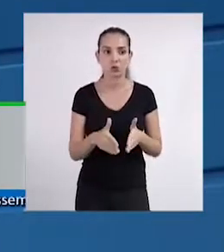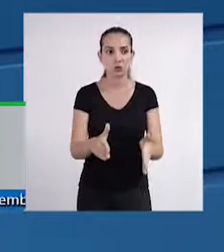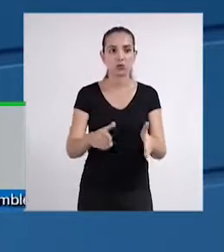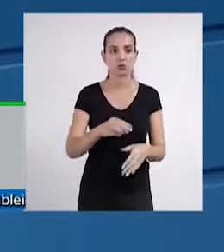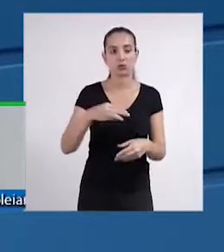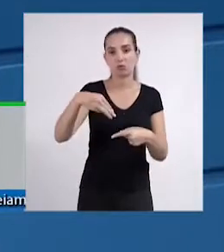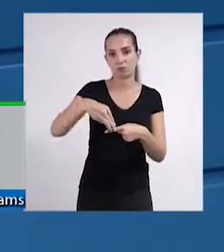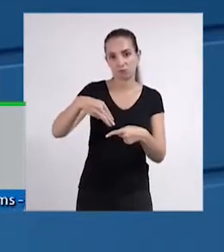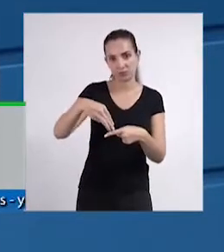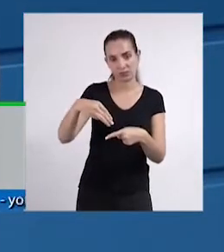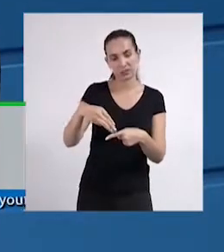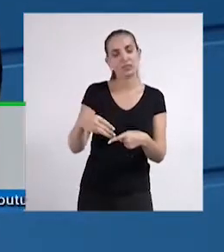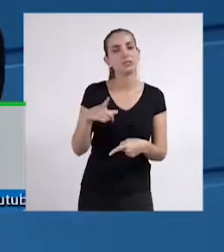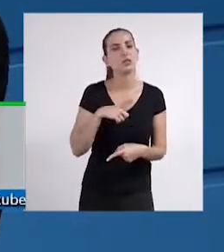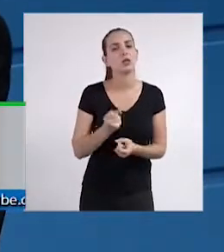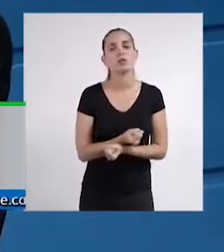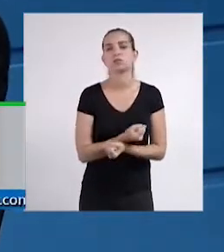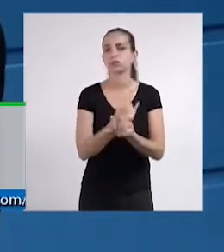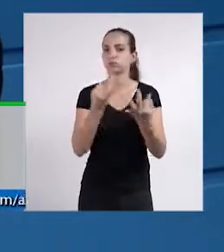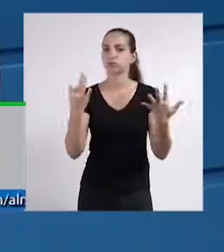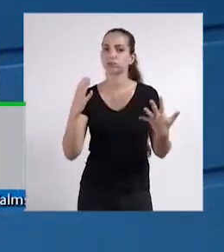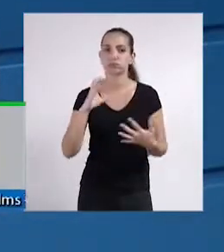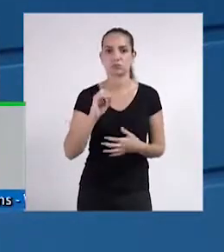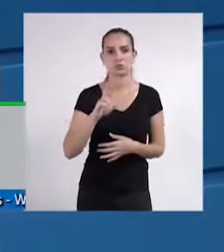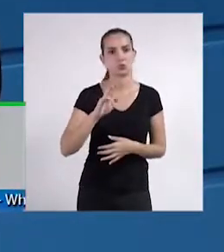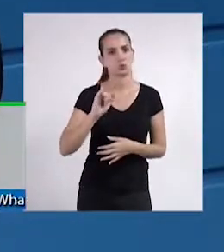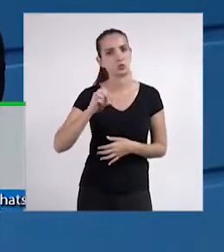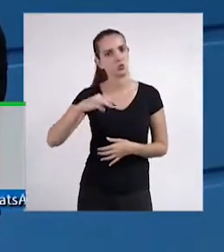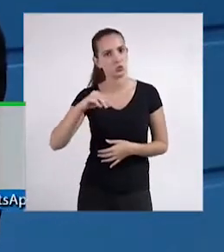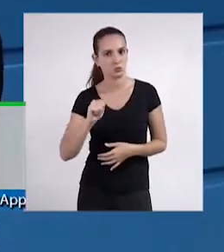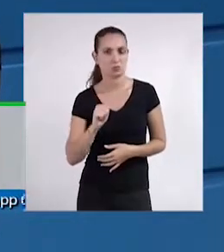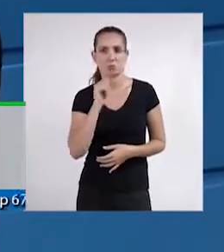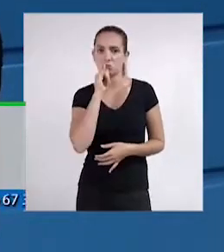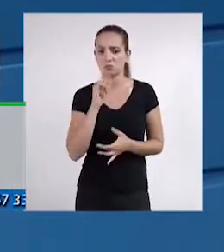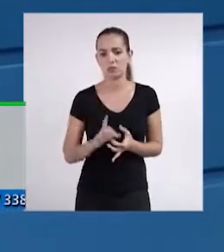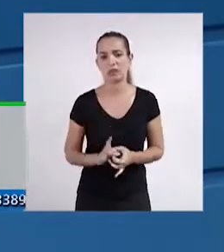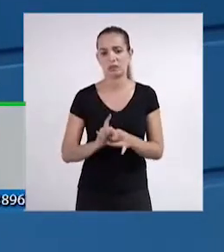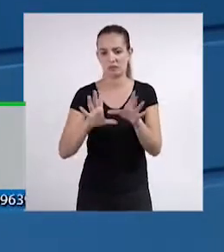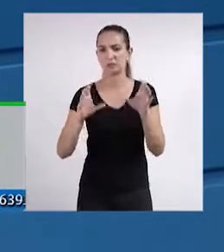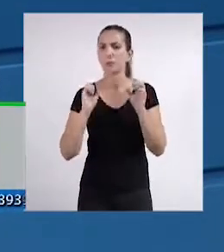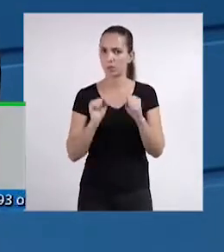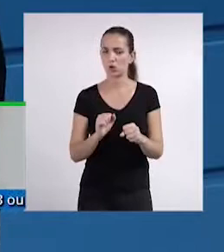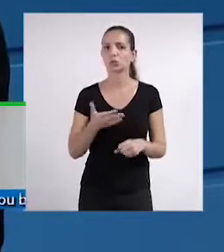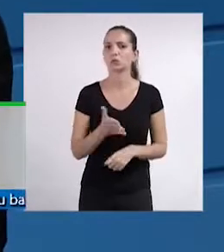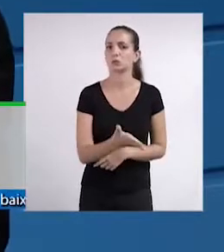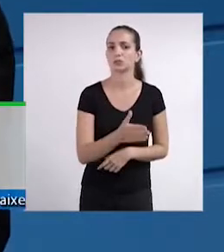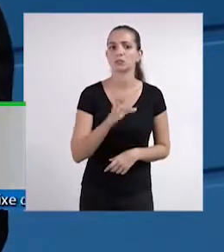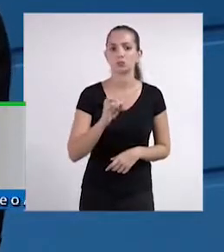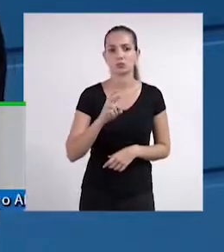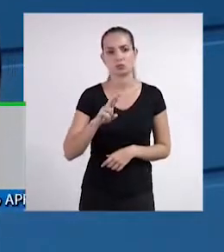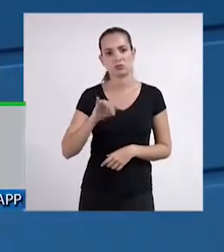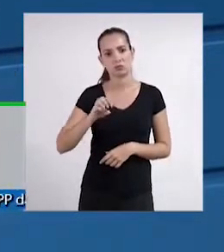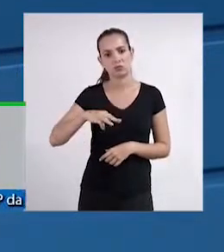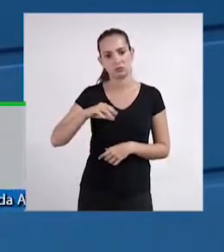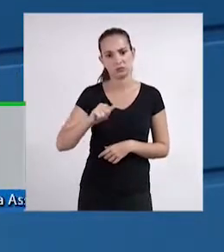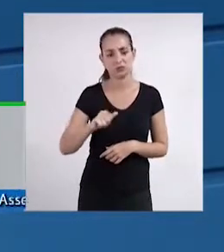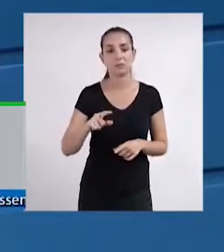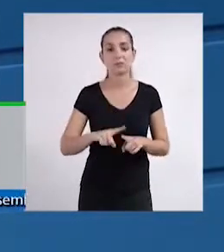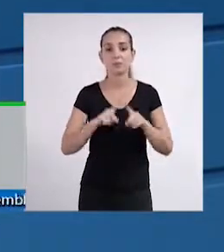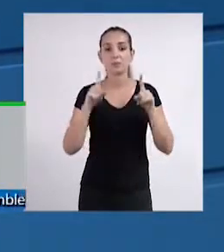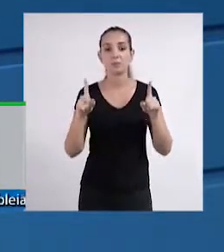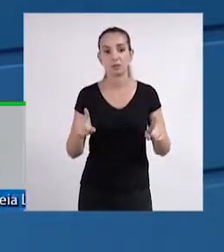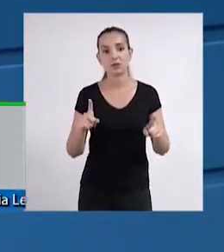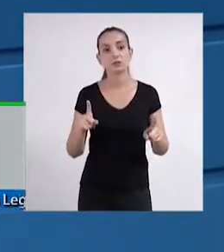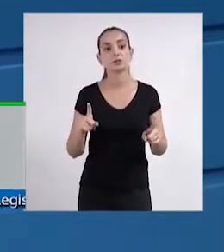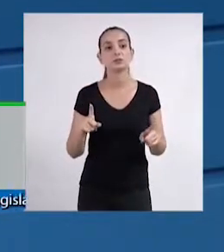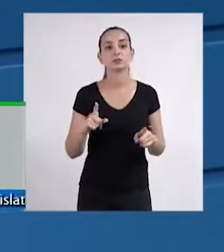Então, libera a pesca da curimba. E aí, obviamente, o que vai acontecer? Você vai suspendendo outras espécies. Agora, o que também nós temos